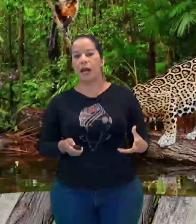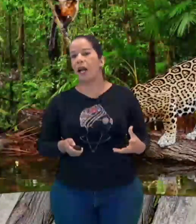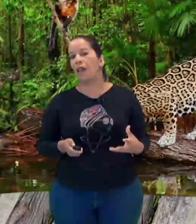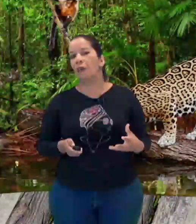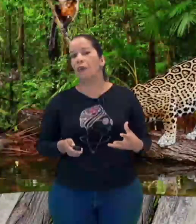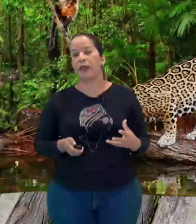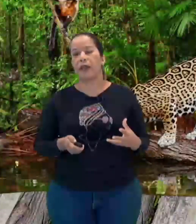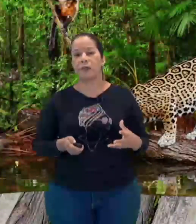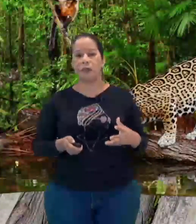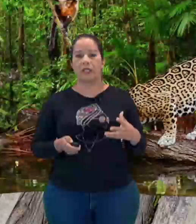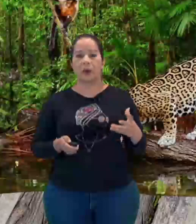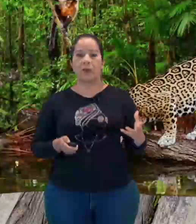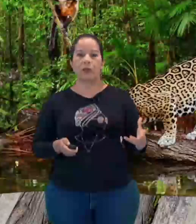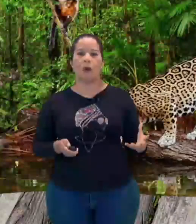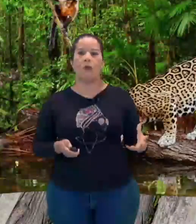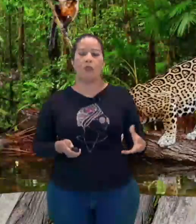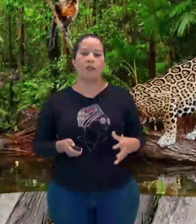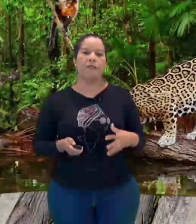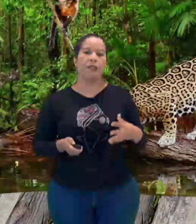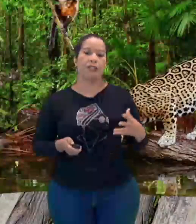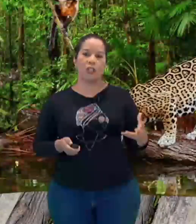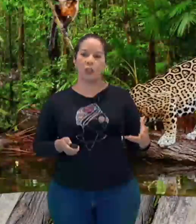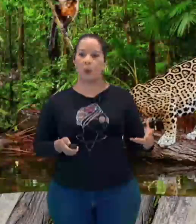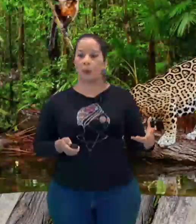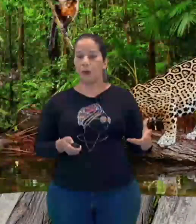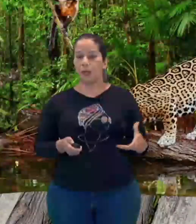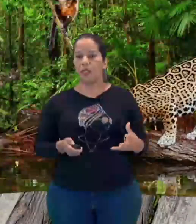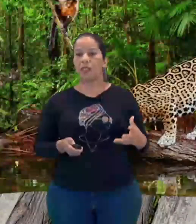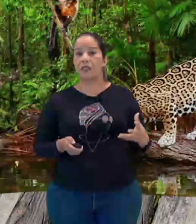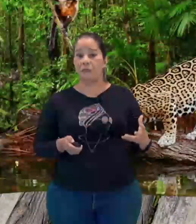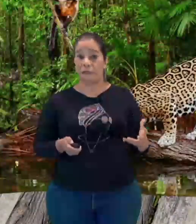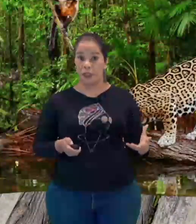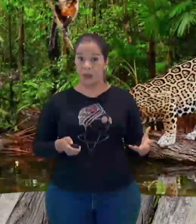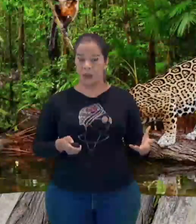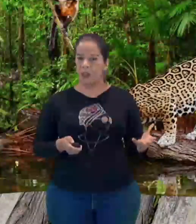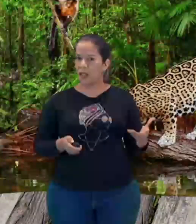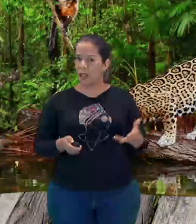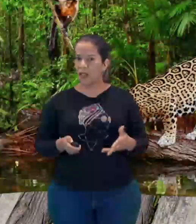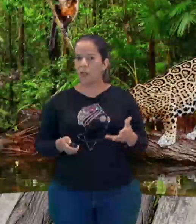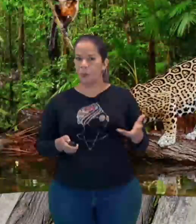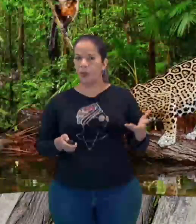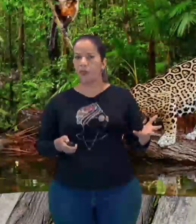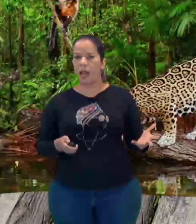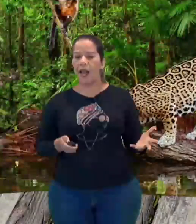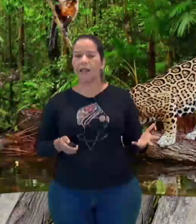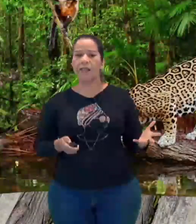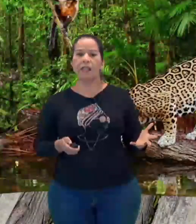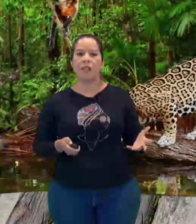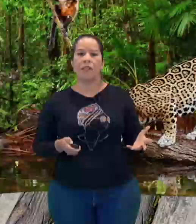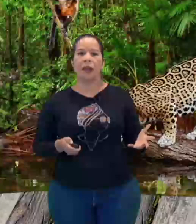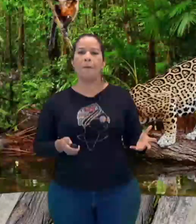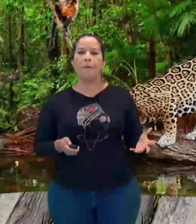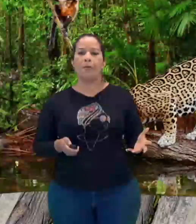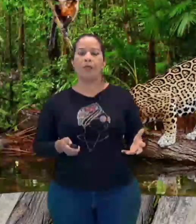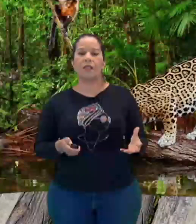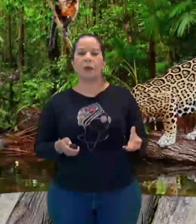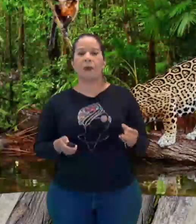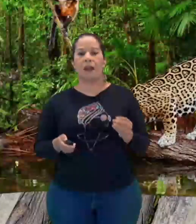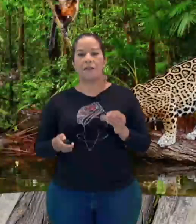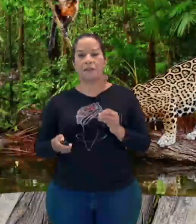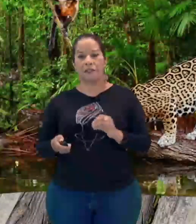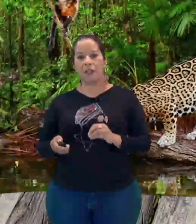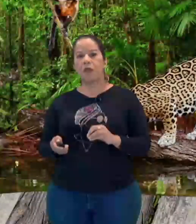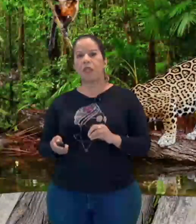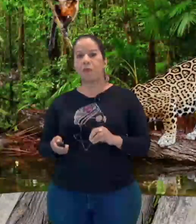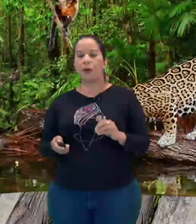de trabalho, né, o seu material pessoal invadido por esses vírus criados pelos hackers, tá? Mas então